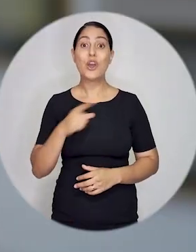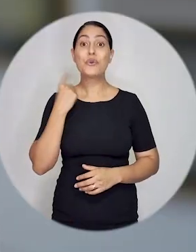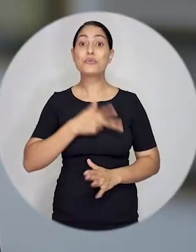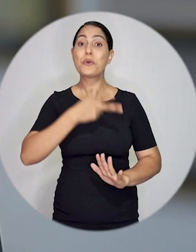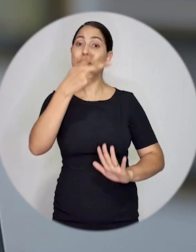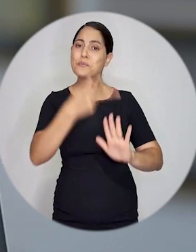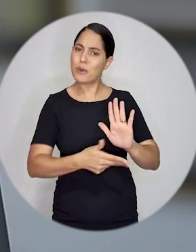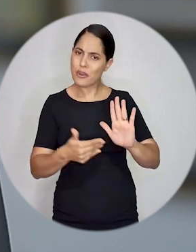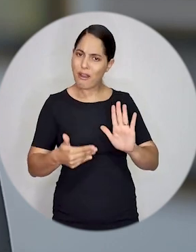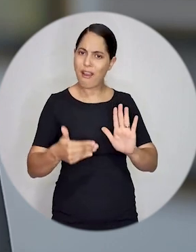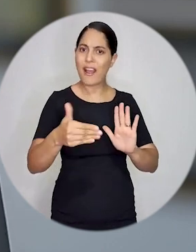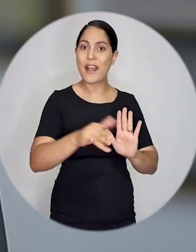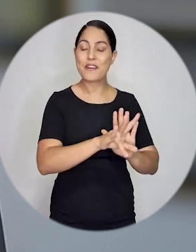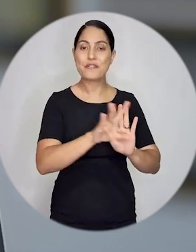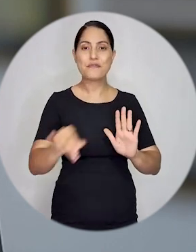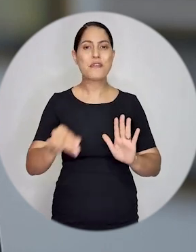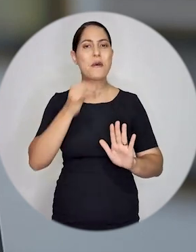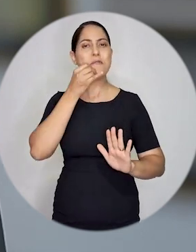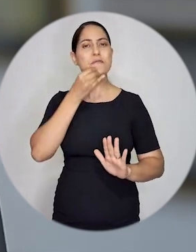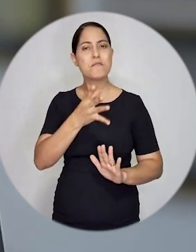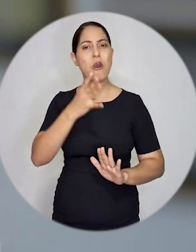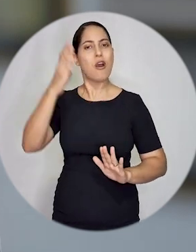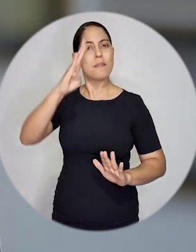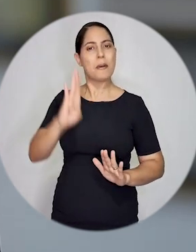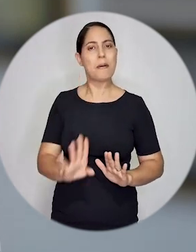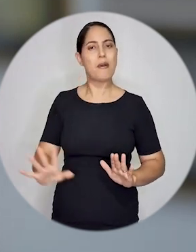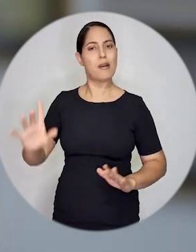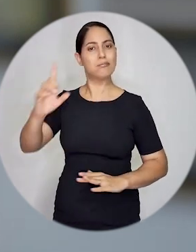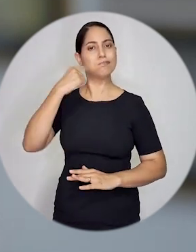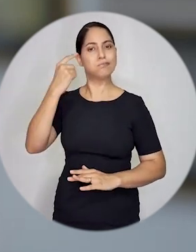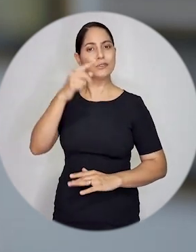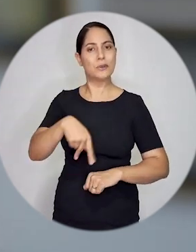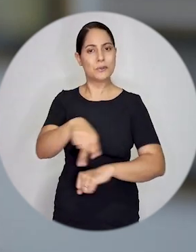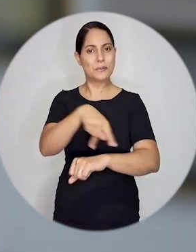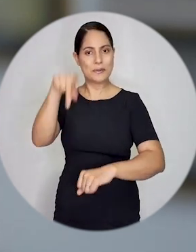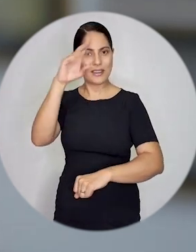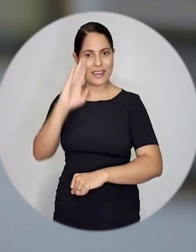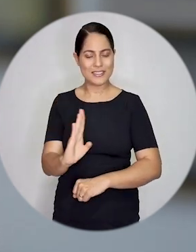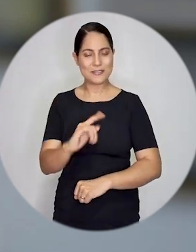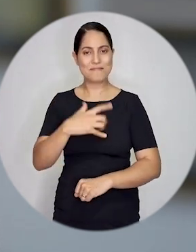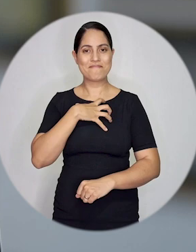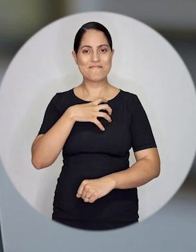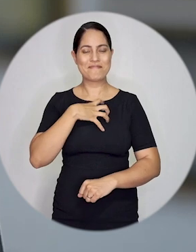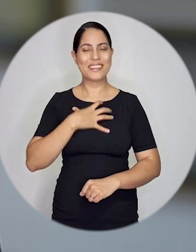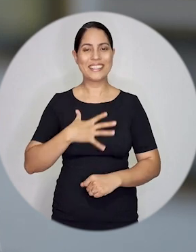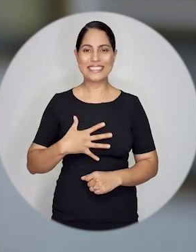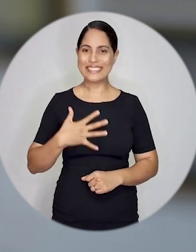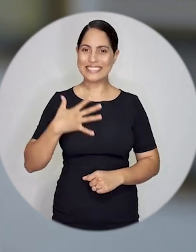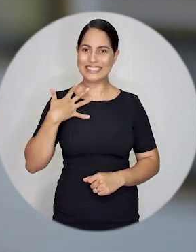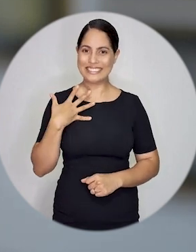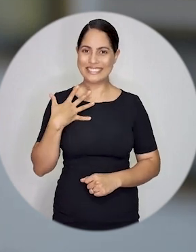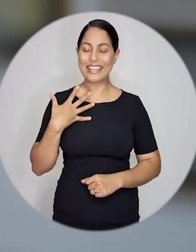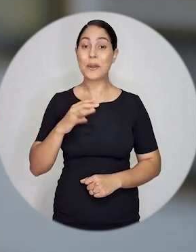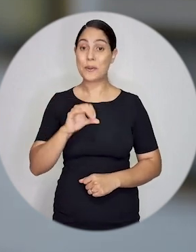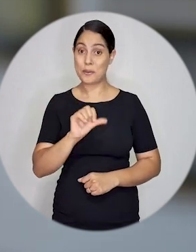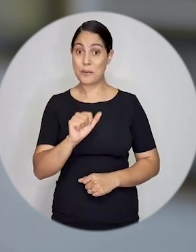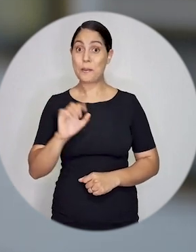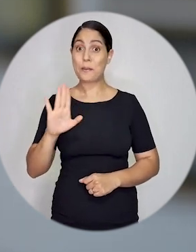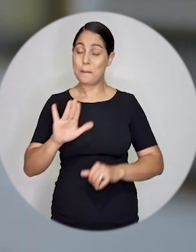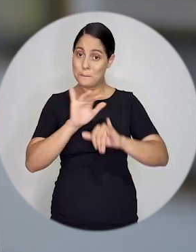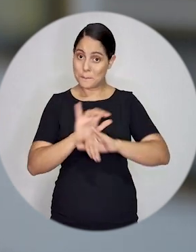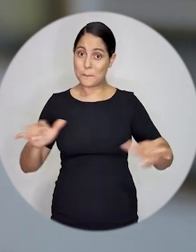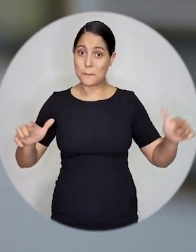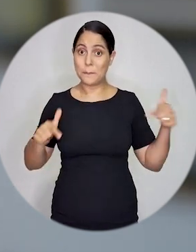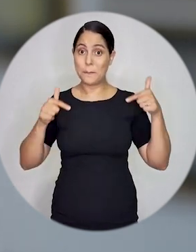dando início a um projeto inédito que irá beneficiar todos os advogados e advogadas do país. E eu tenho muito orgulho de anunciar que a OAB